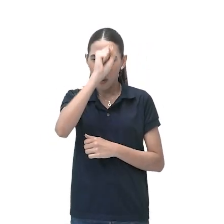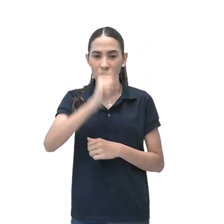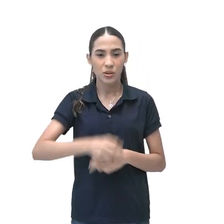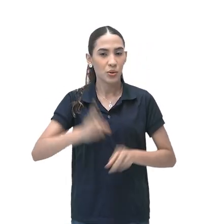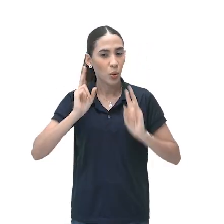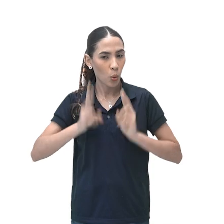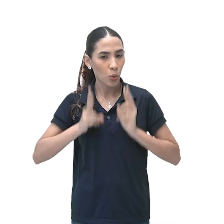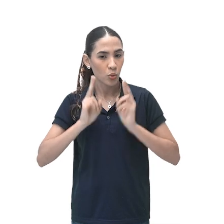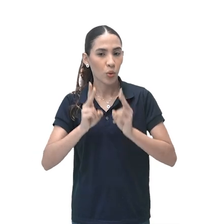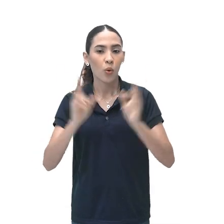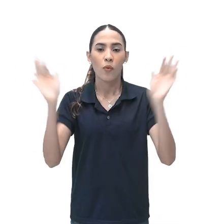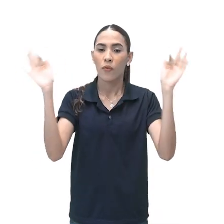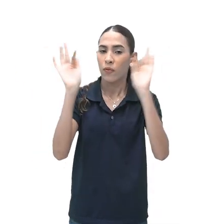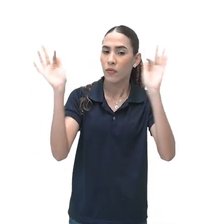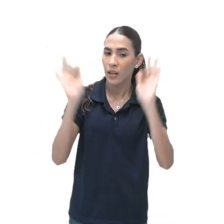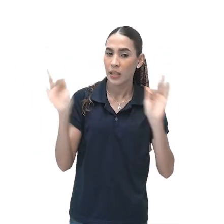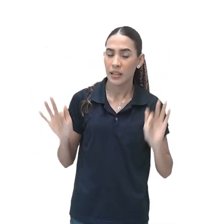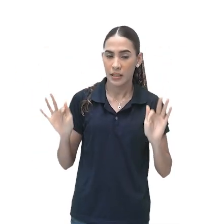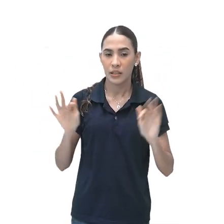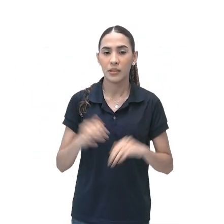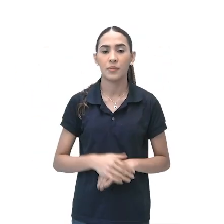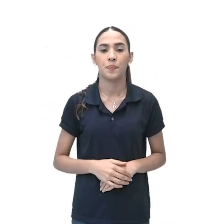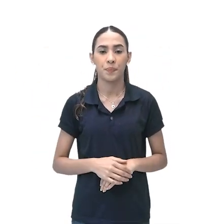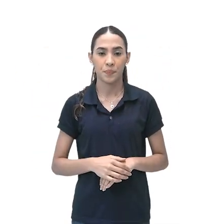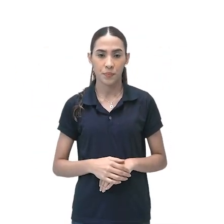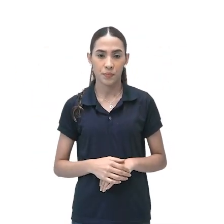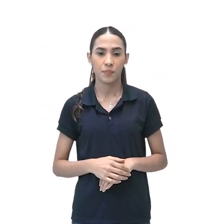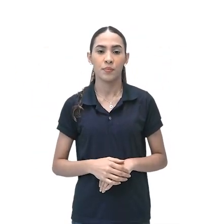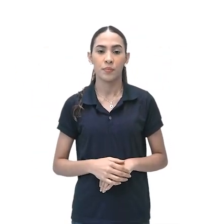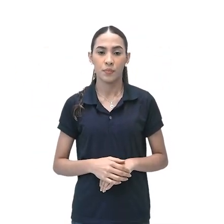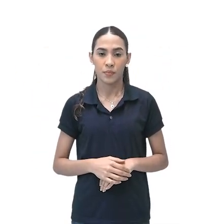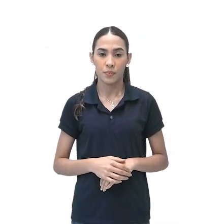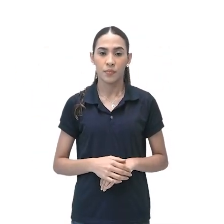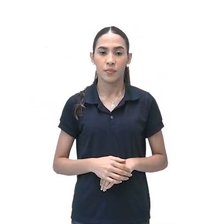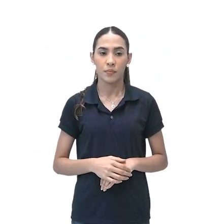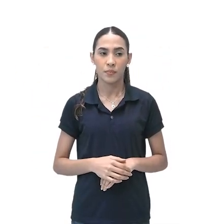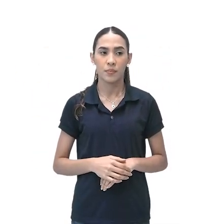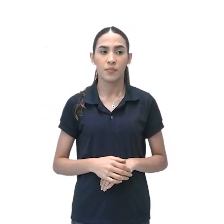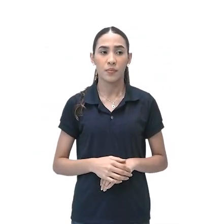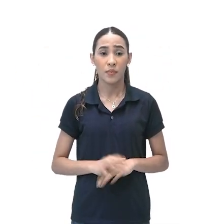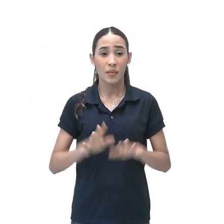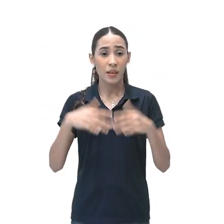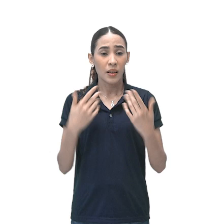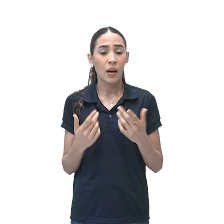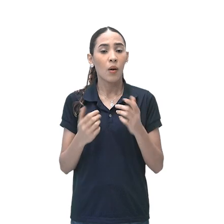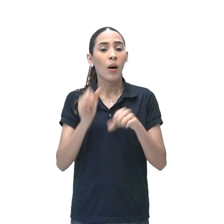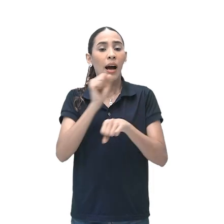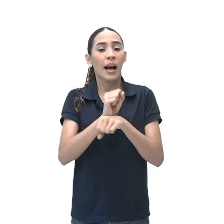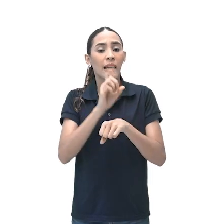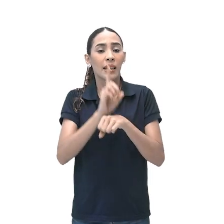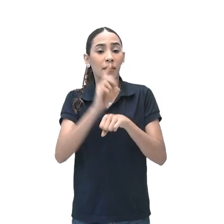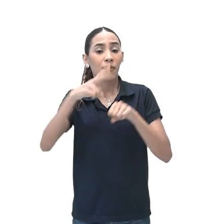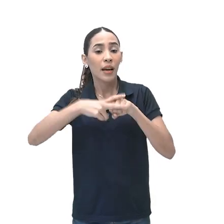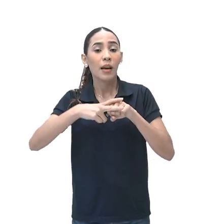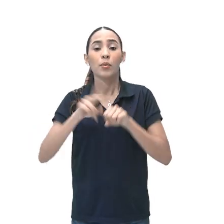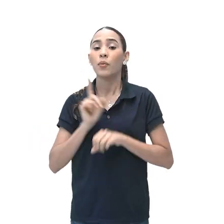seguir feliz para frente, farejando o vento. Onde está o advérbio? Observem que